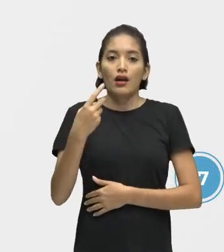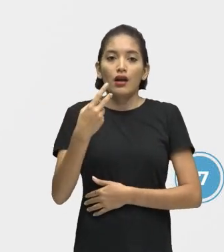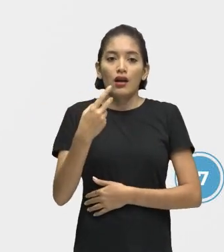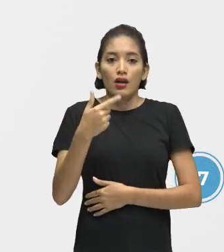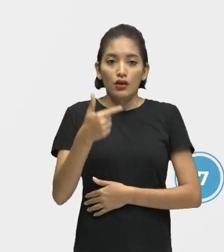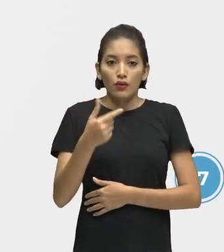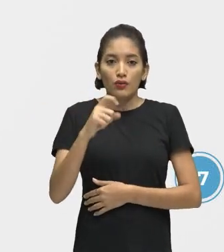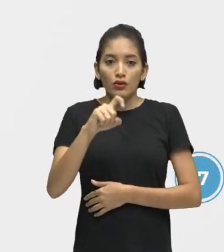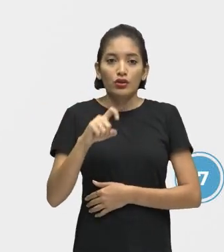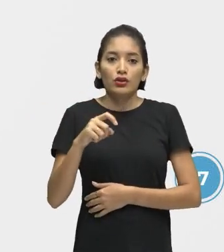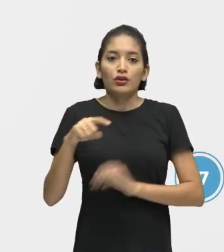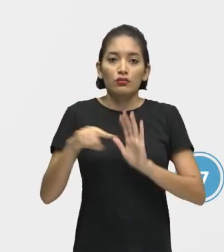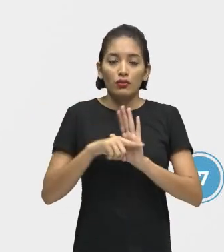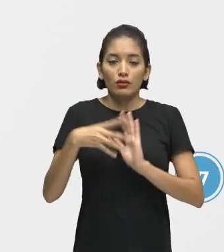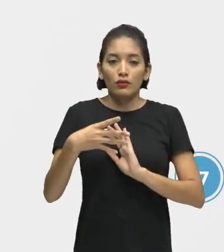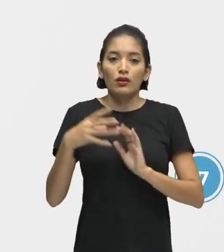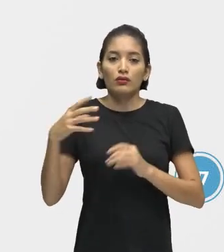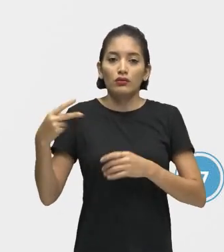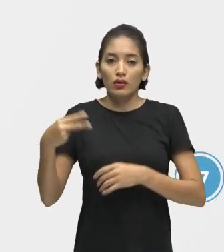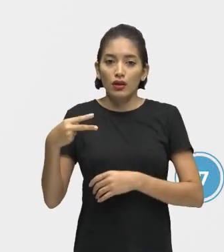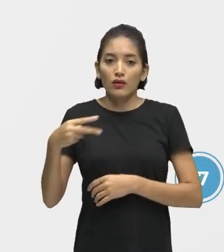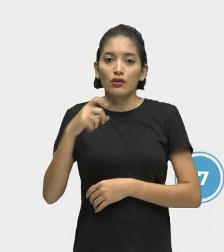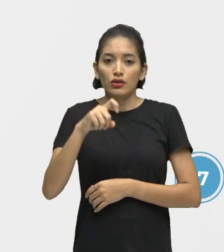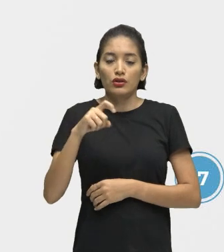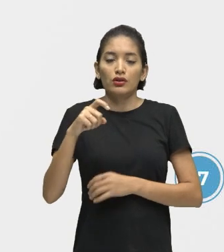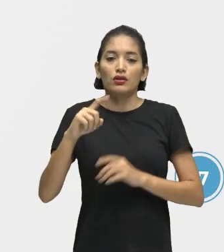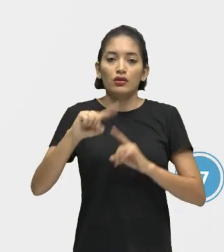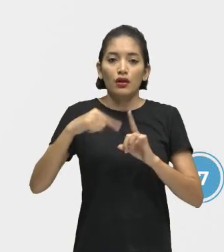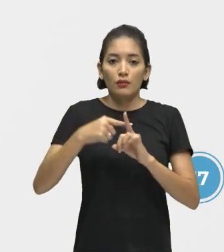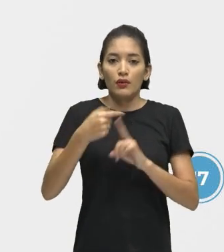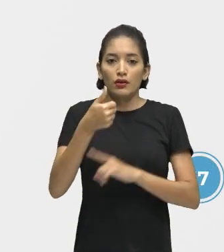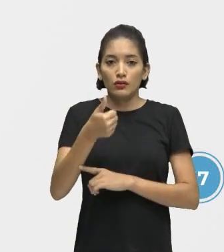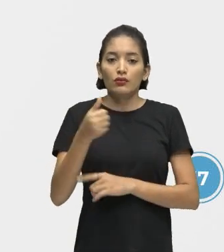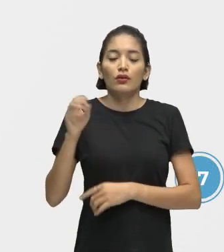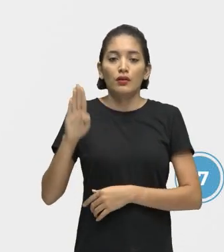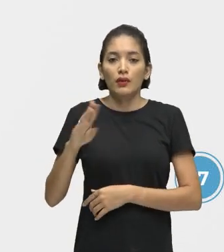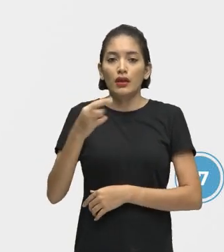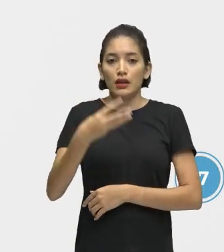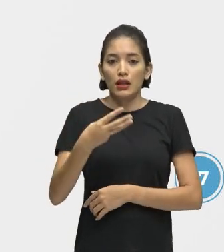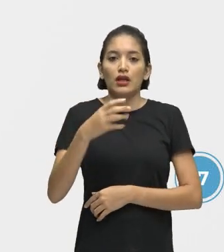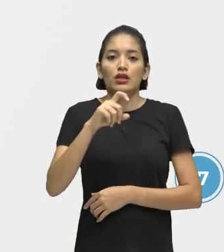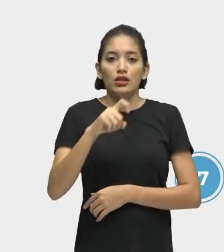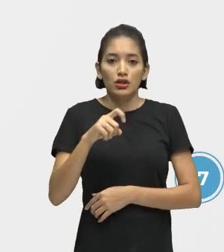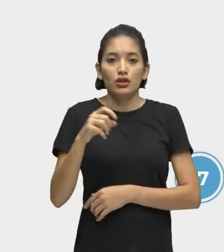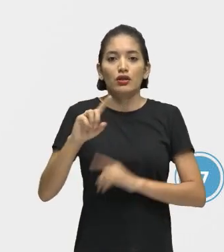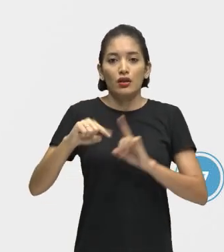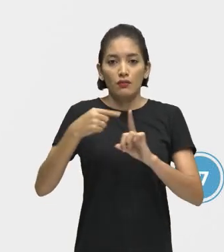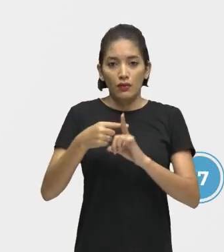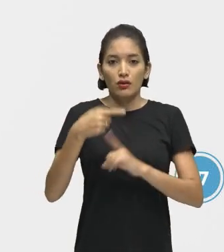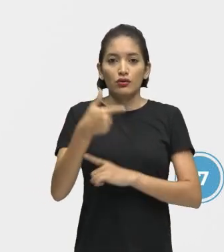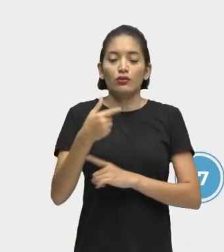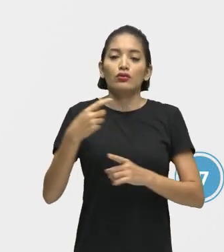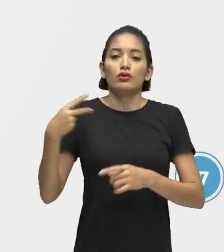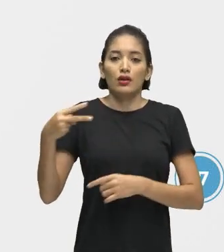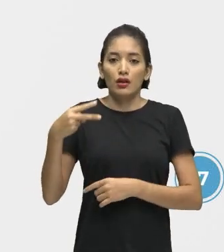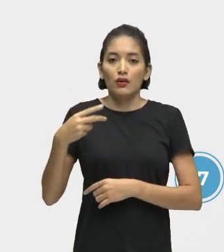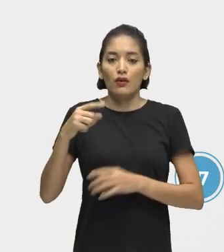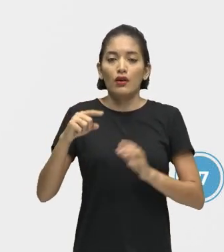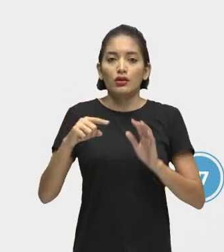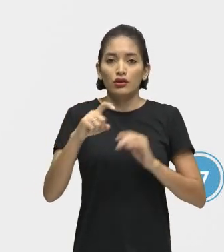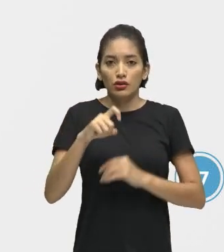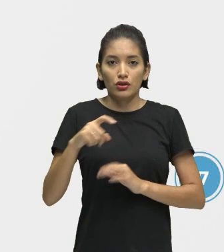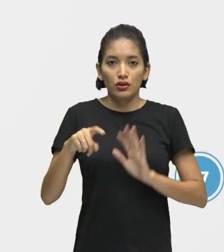4 igual a x mais 1. E letra B, 3x mais 2 igual a x menos 4.